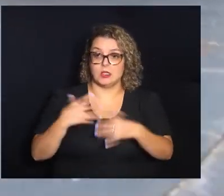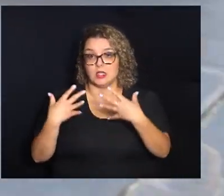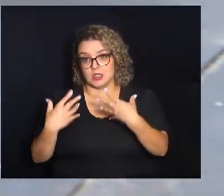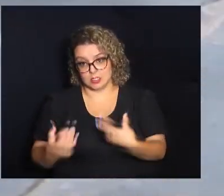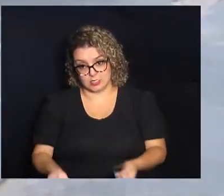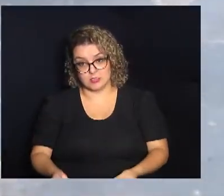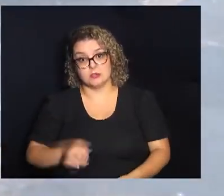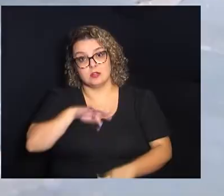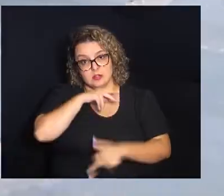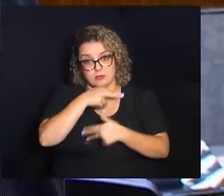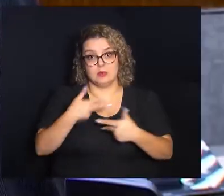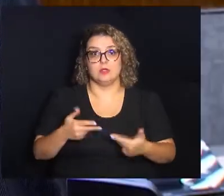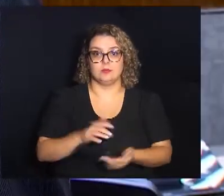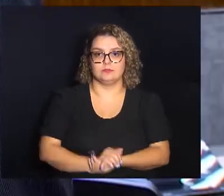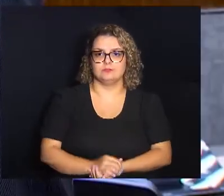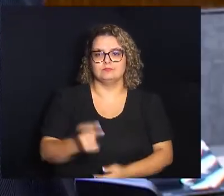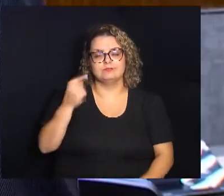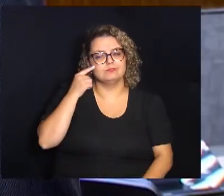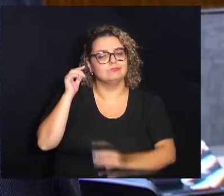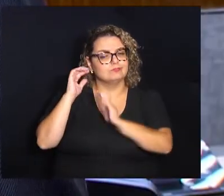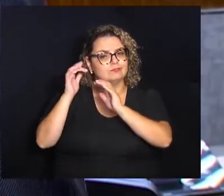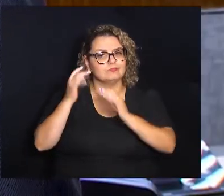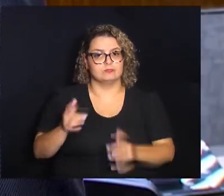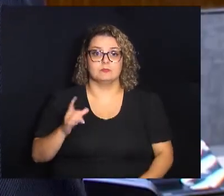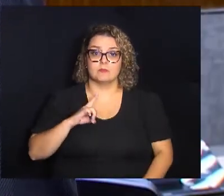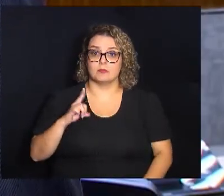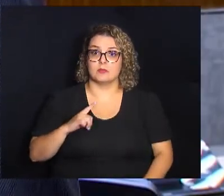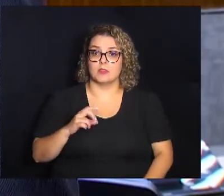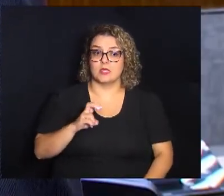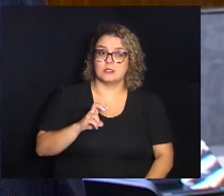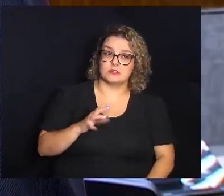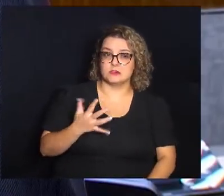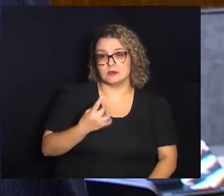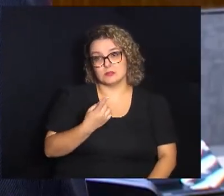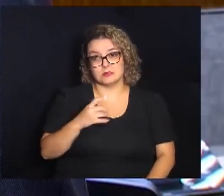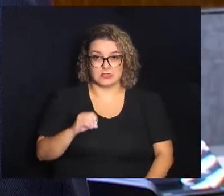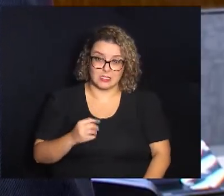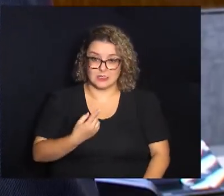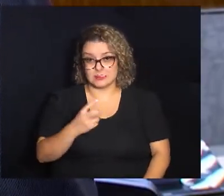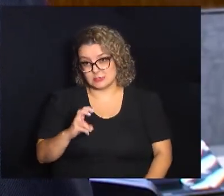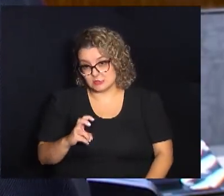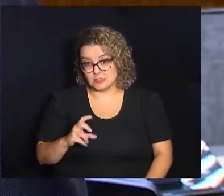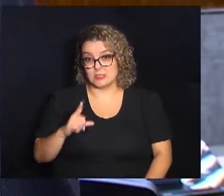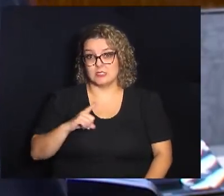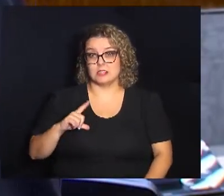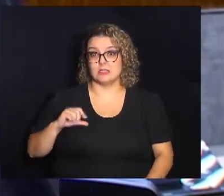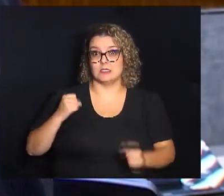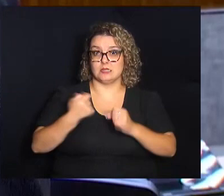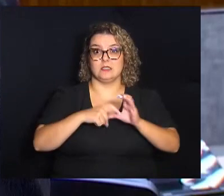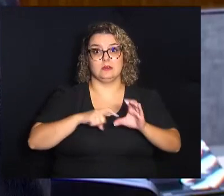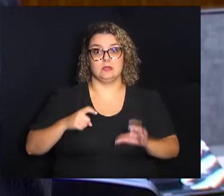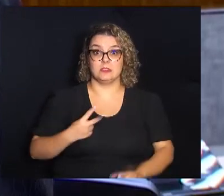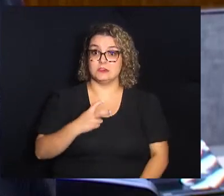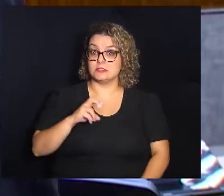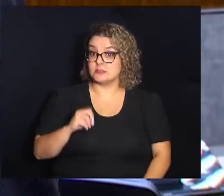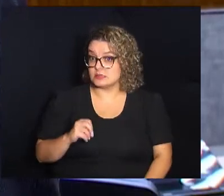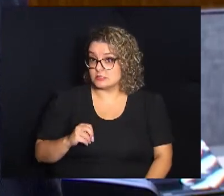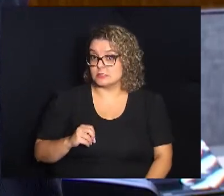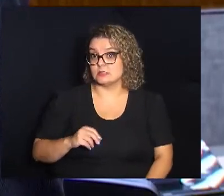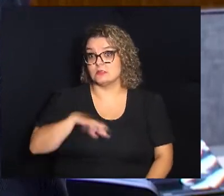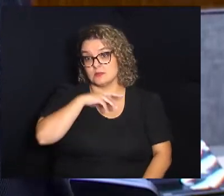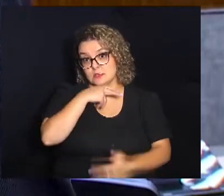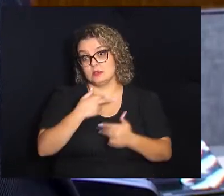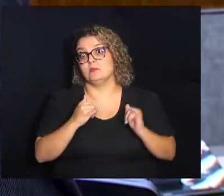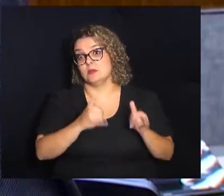esses animais. Porque imagina, você tem às vezes de 5, 10, 15, tem protetores que cuidam até de 50 animais abandonados.